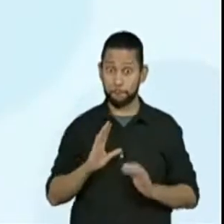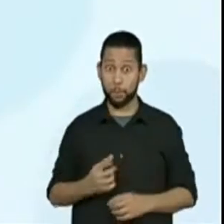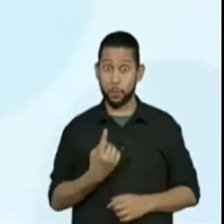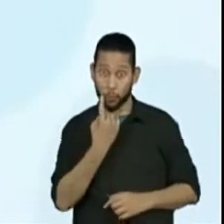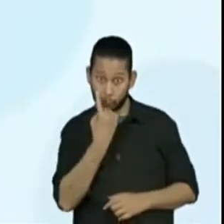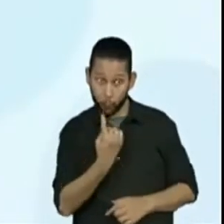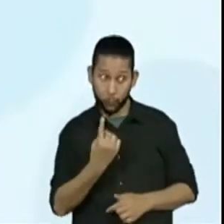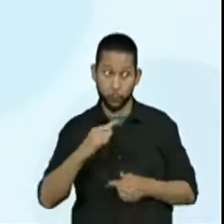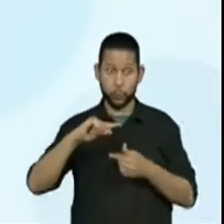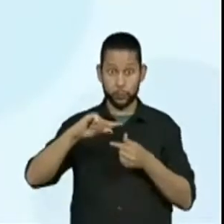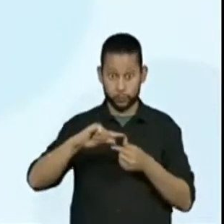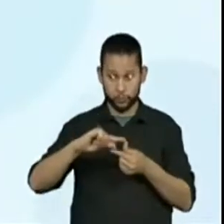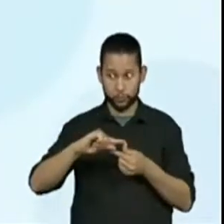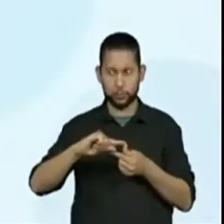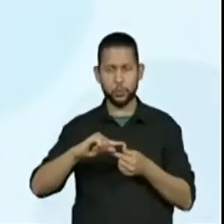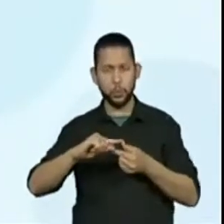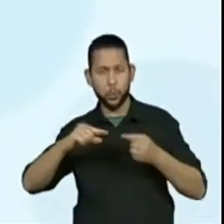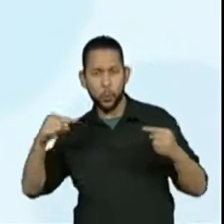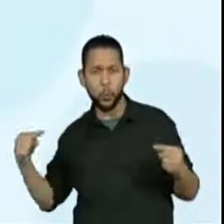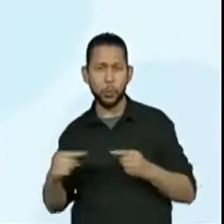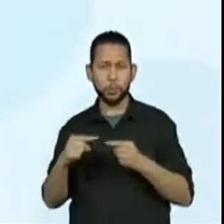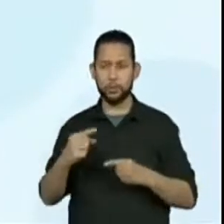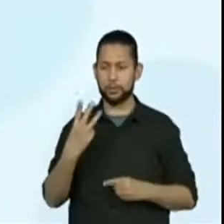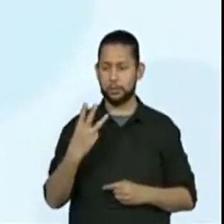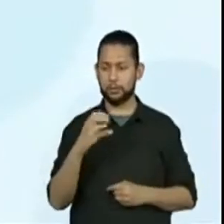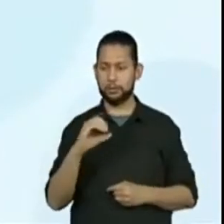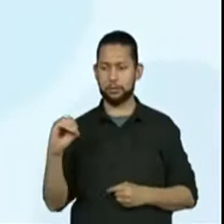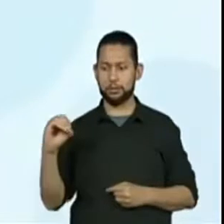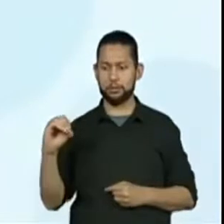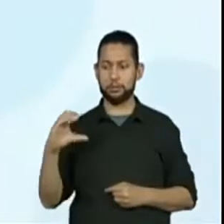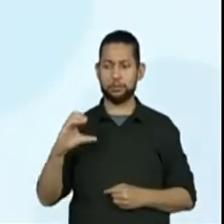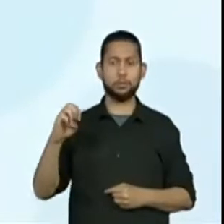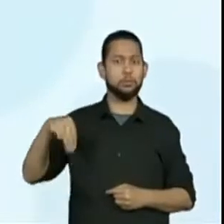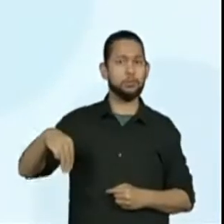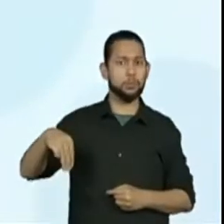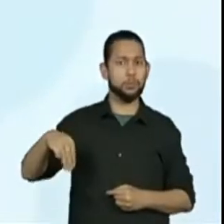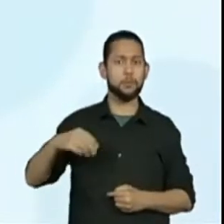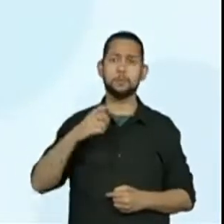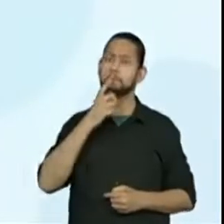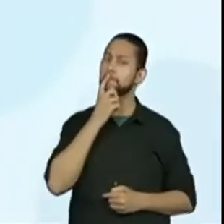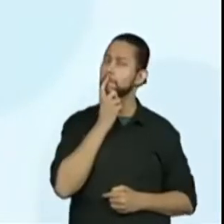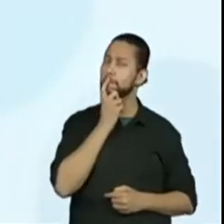quadradinho equivale a 300 centímetros.